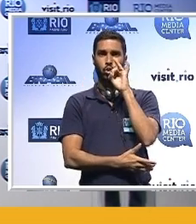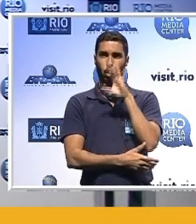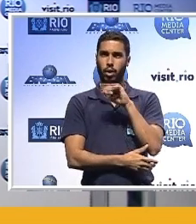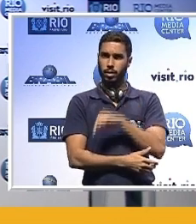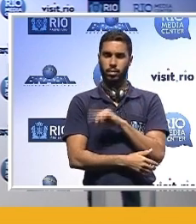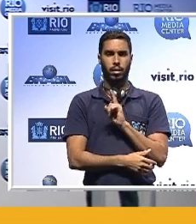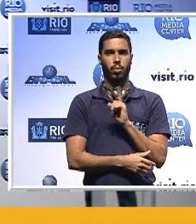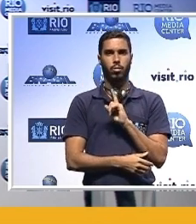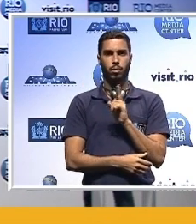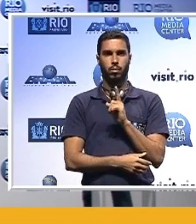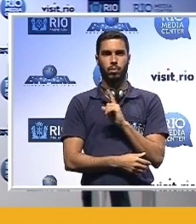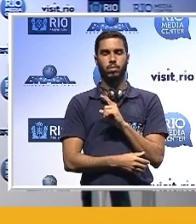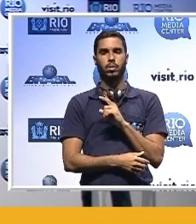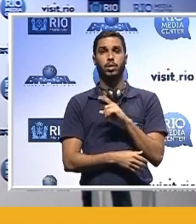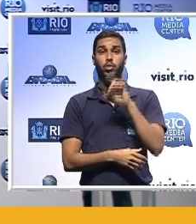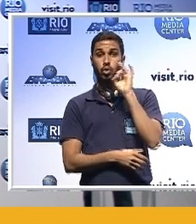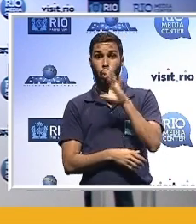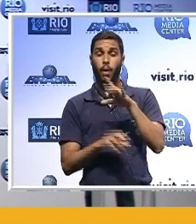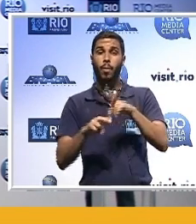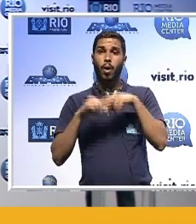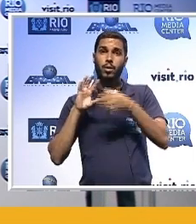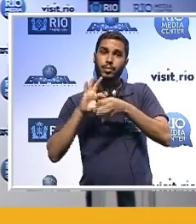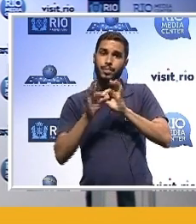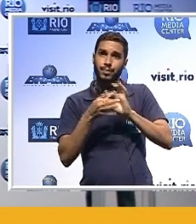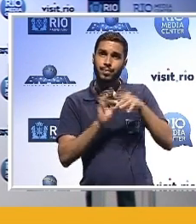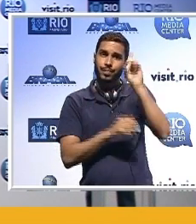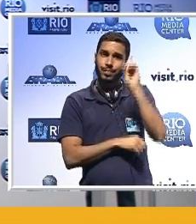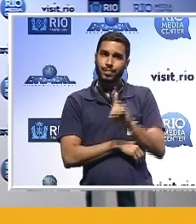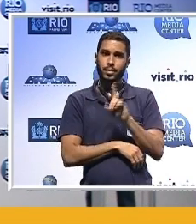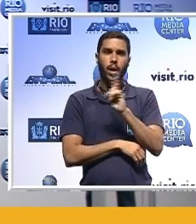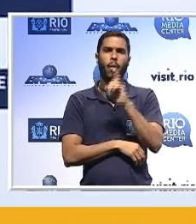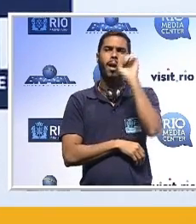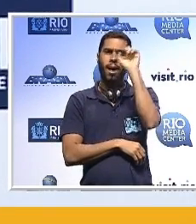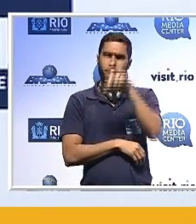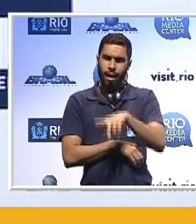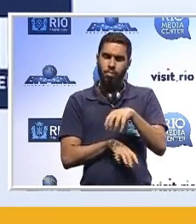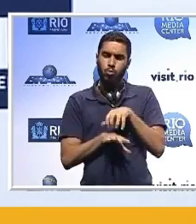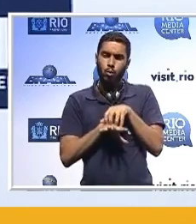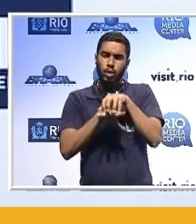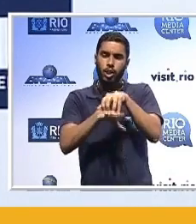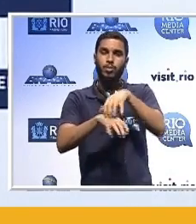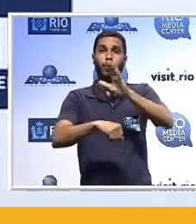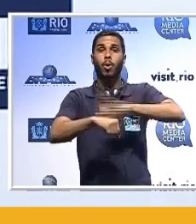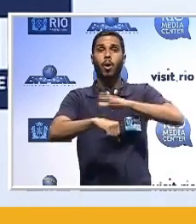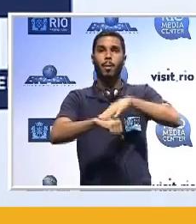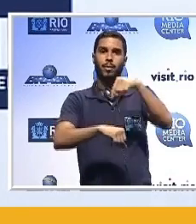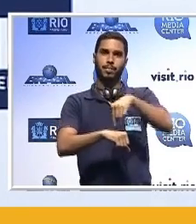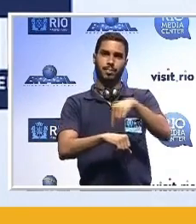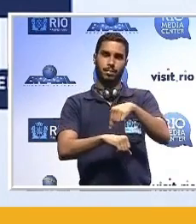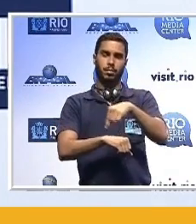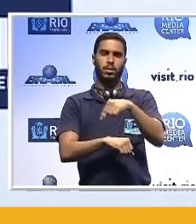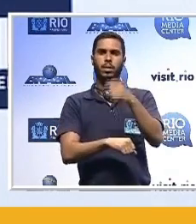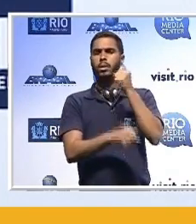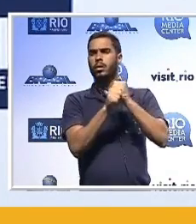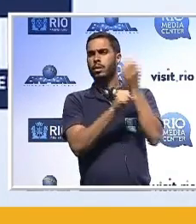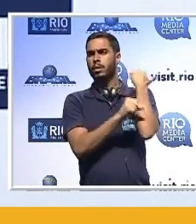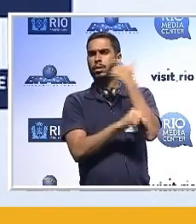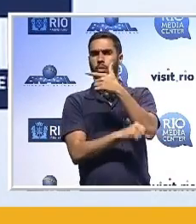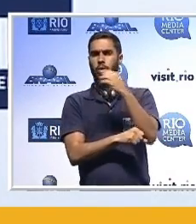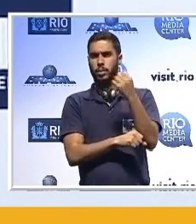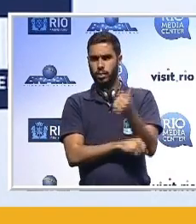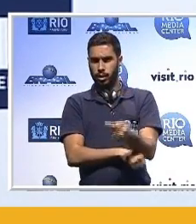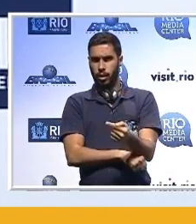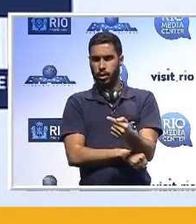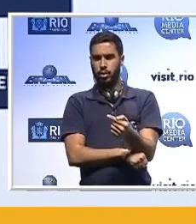em função do Paralímpico. Isso é uma constante no Ministério do Turismo. Em 2007, o Plano Nacional de Turismo tinha